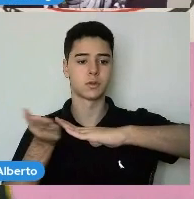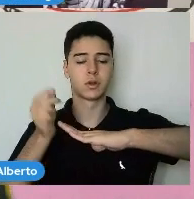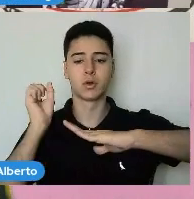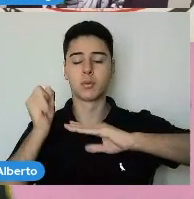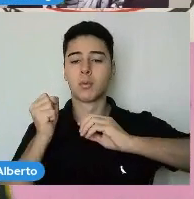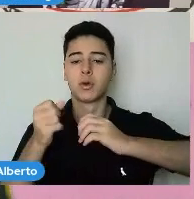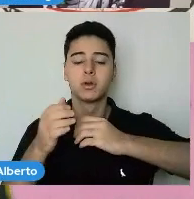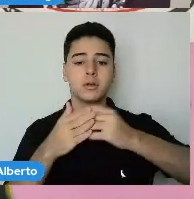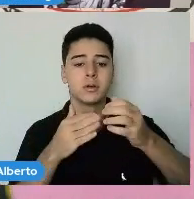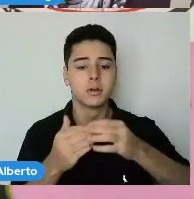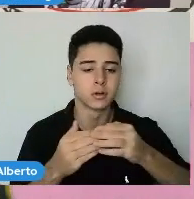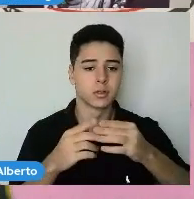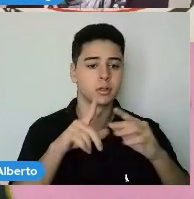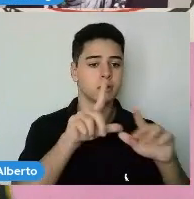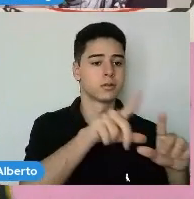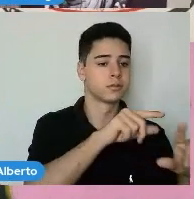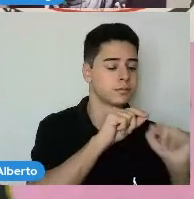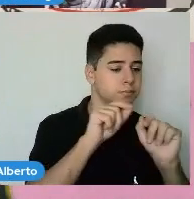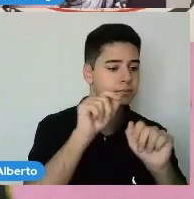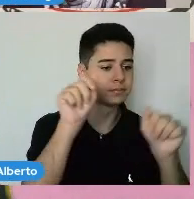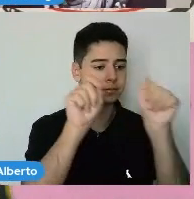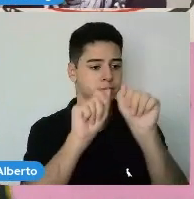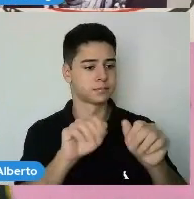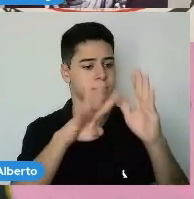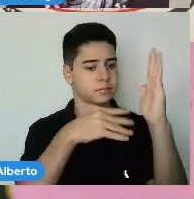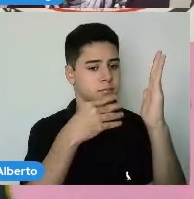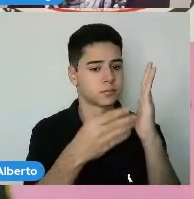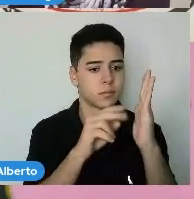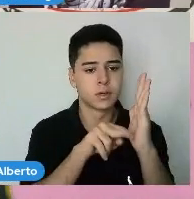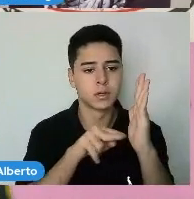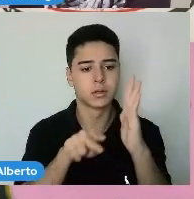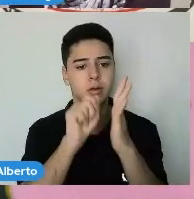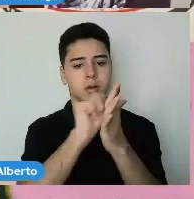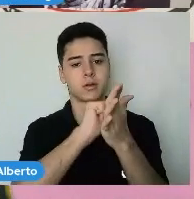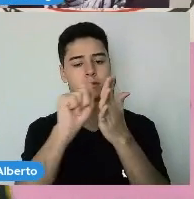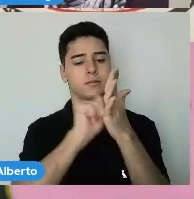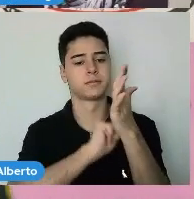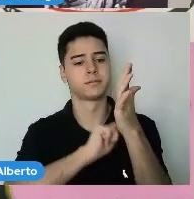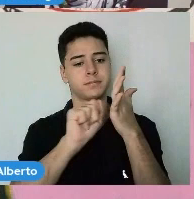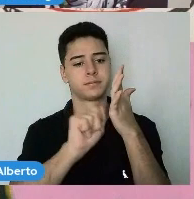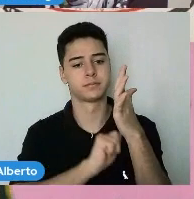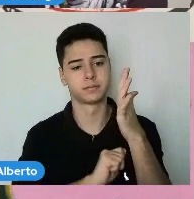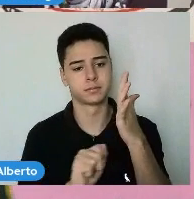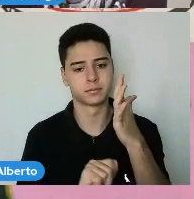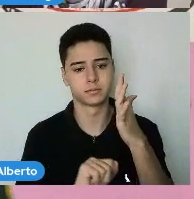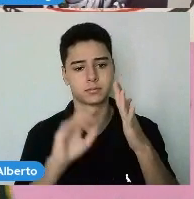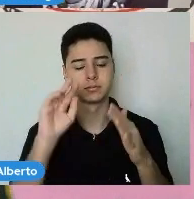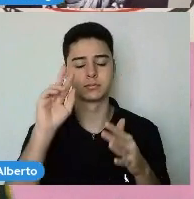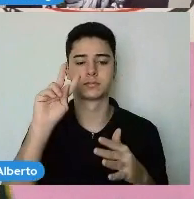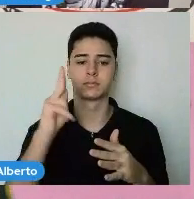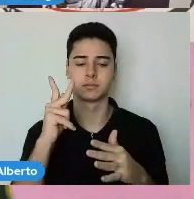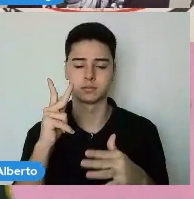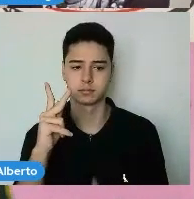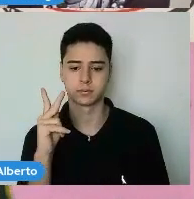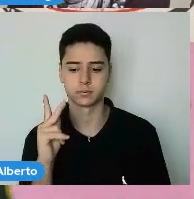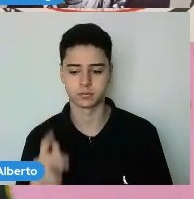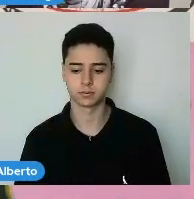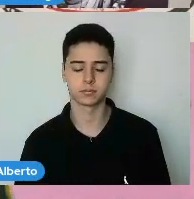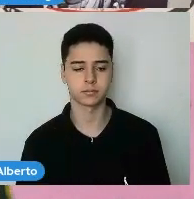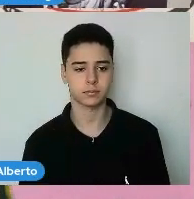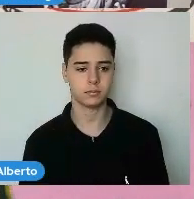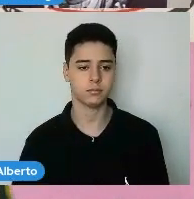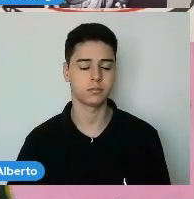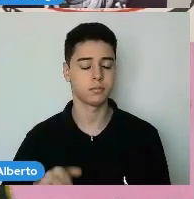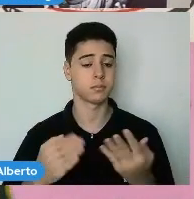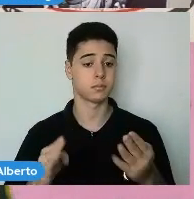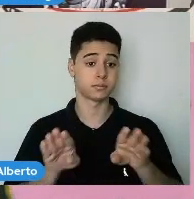apropriações e ressignificações de obras de arte, como é o caso da imagem do Costa H, né? Mas